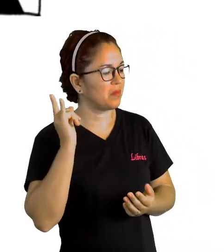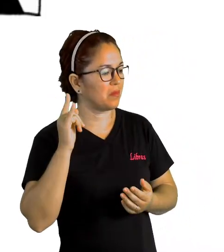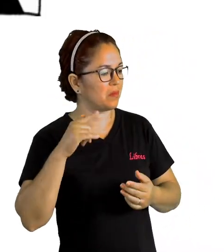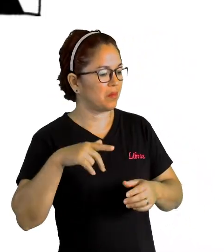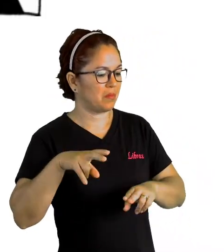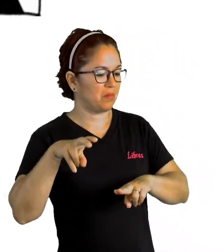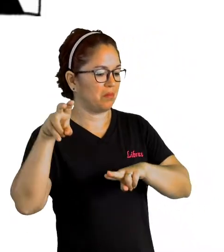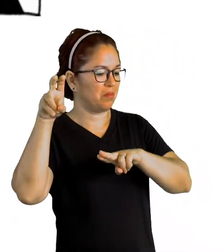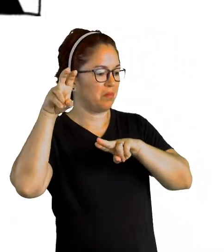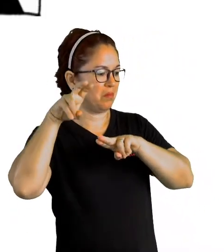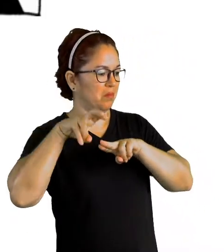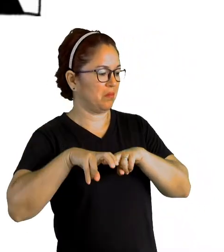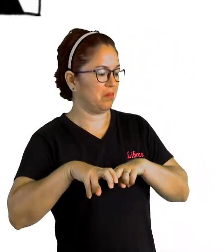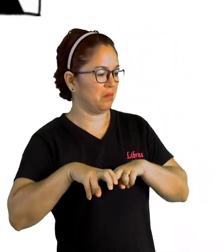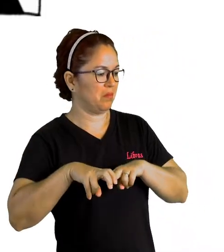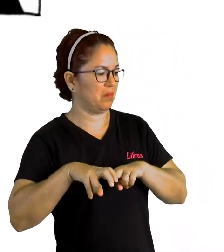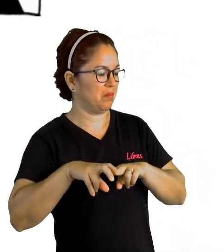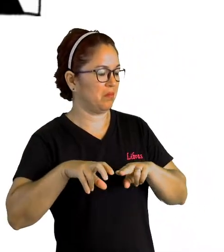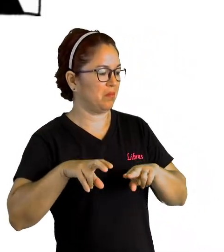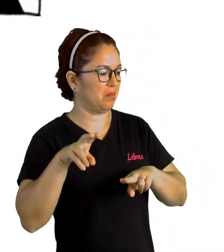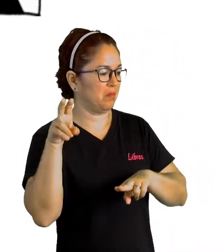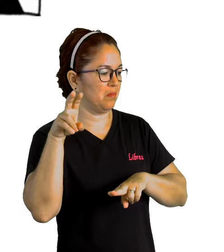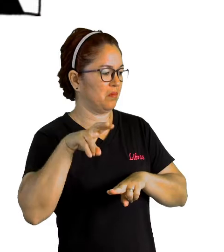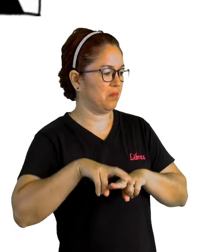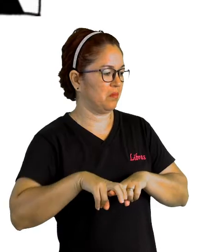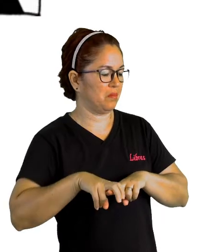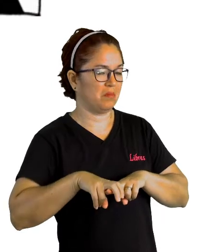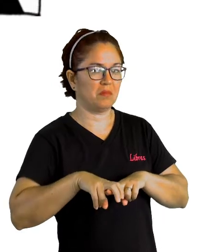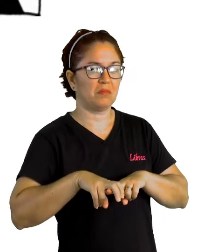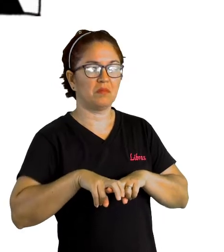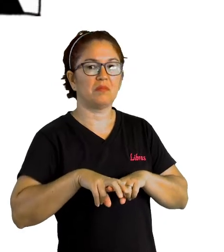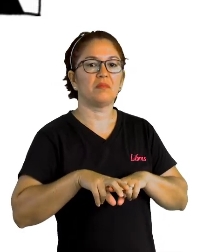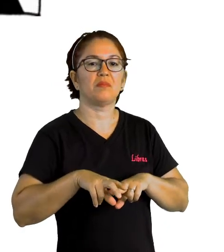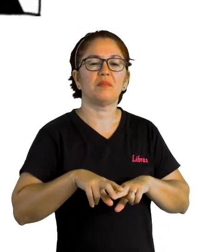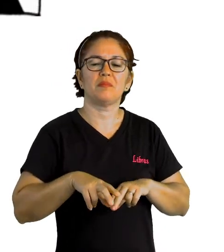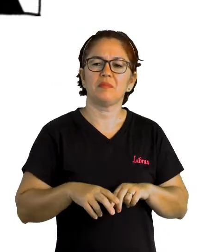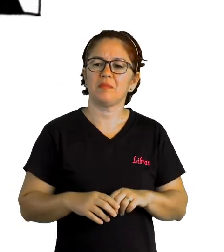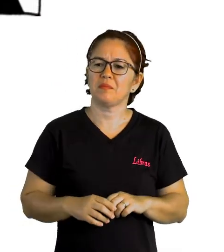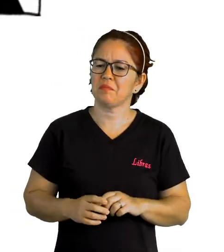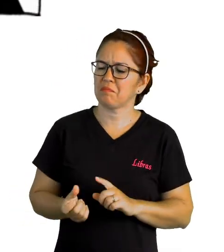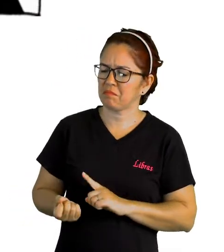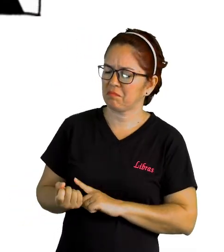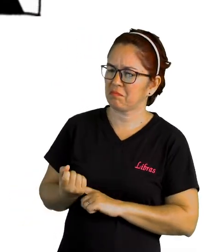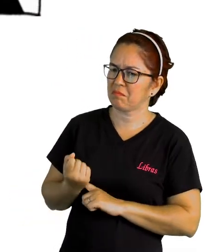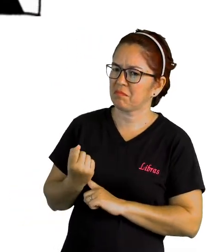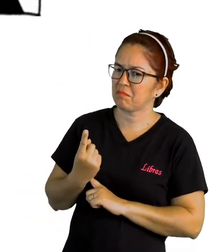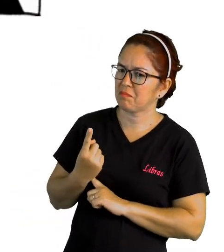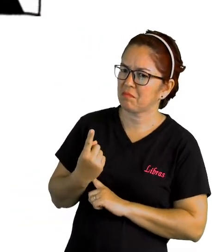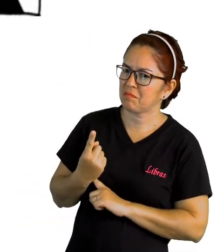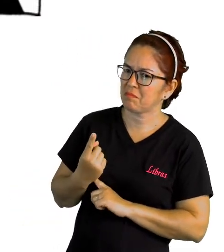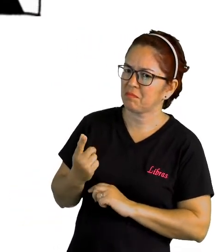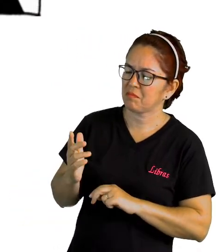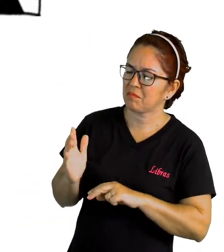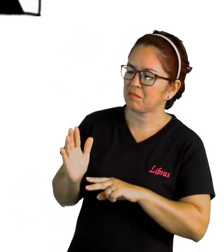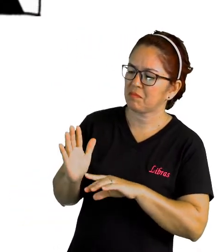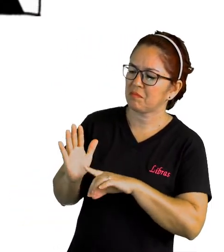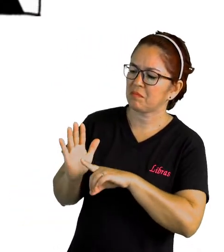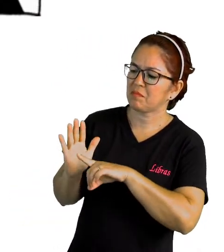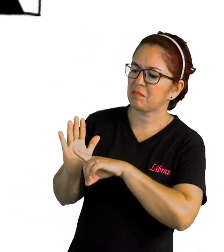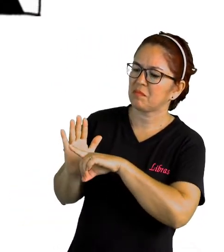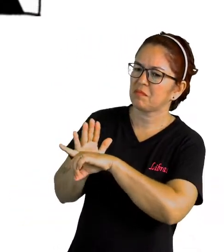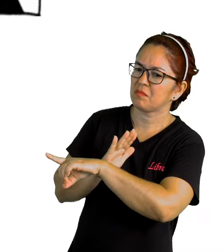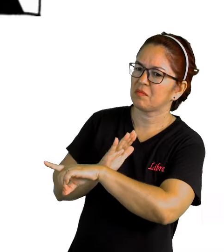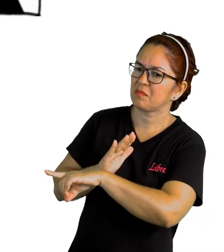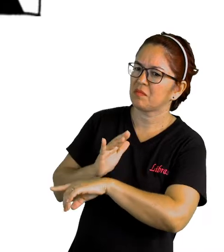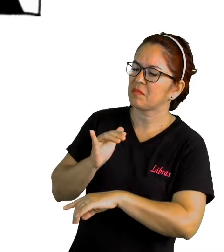E aí o personagem de vermelho pergunta: o que um plebeu